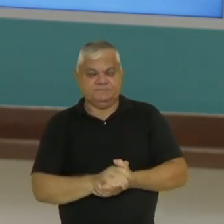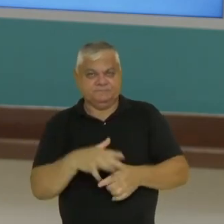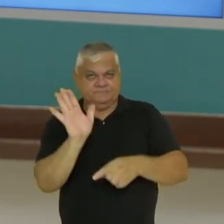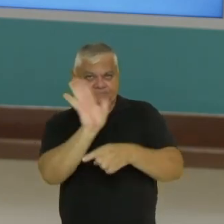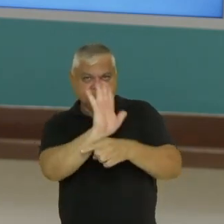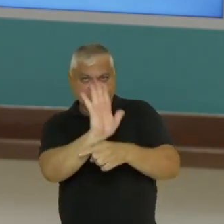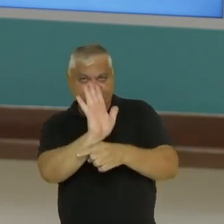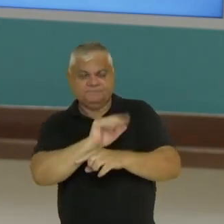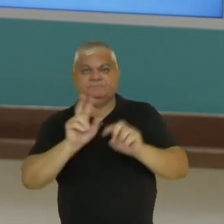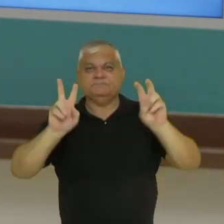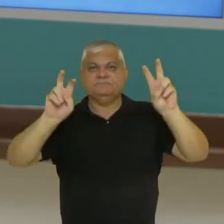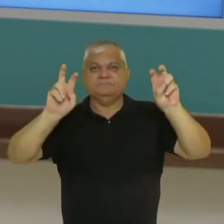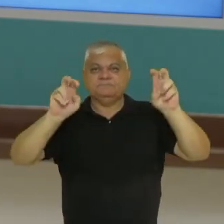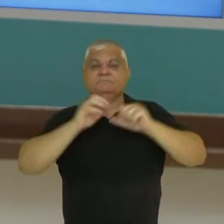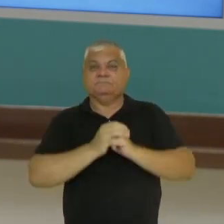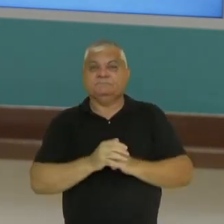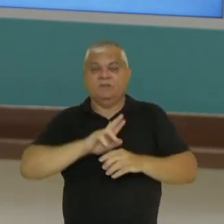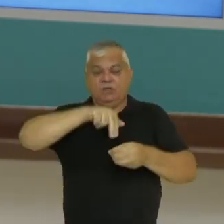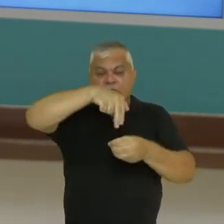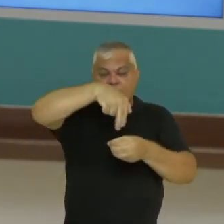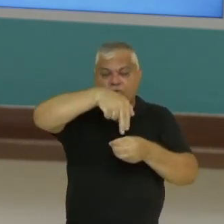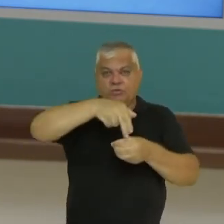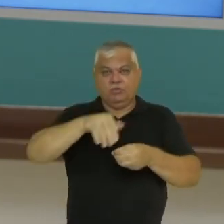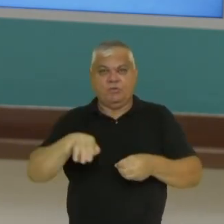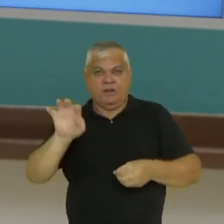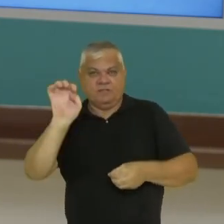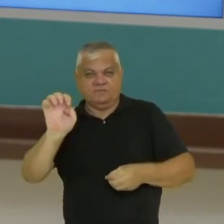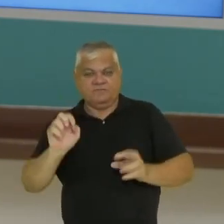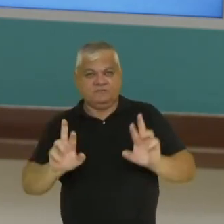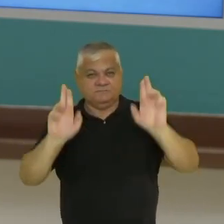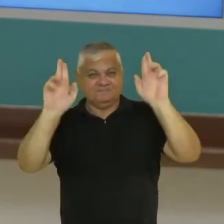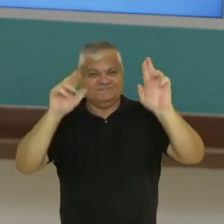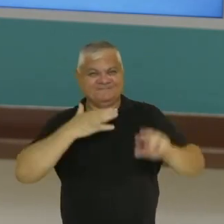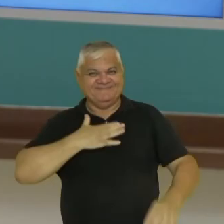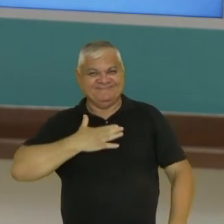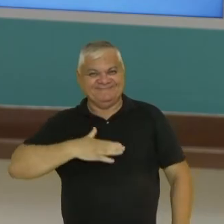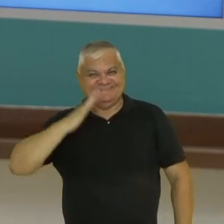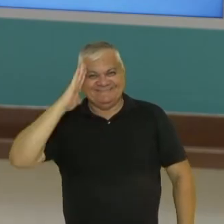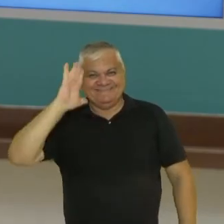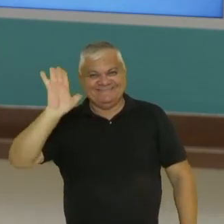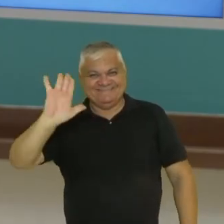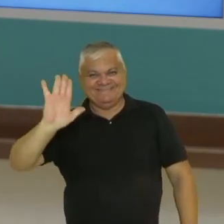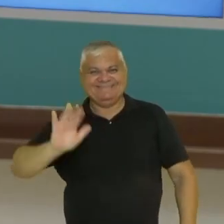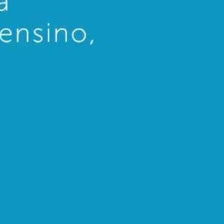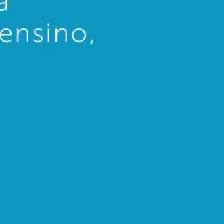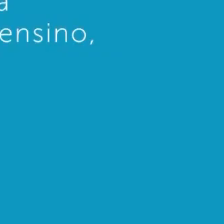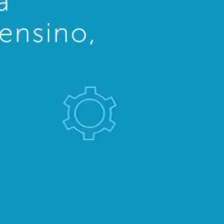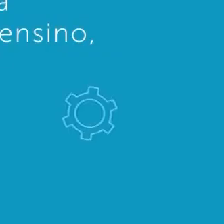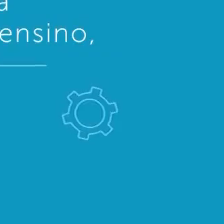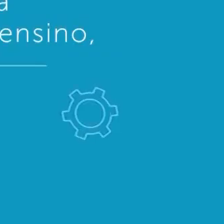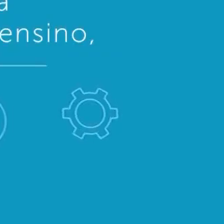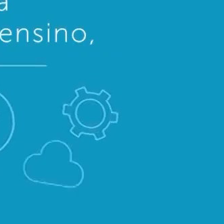Nesse vídeo nós falamos sobre núcleo e eletrosfera. Espero que vocês tenham gostado e até breve!